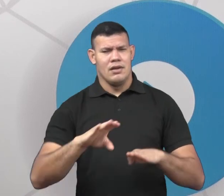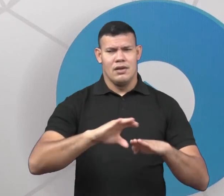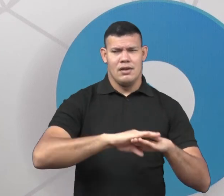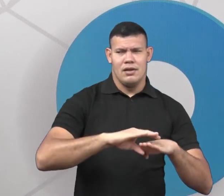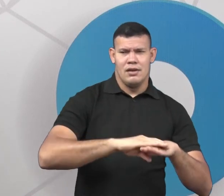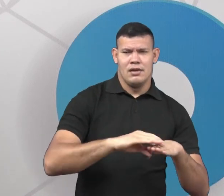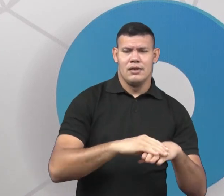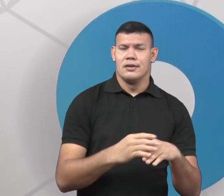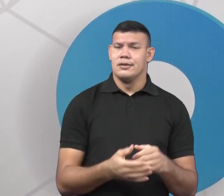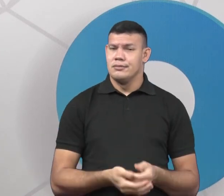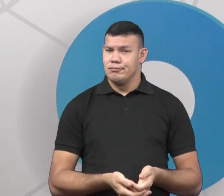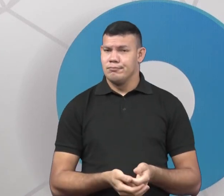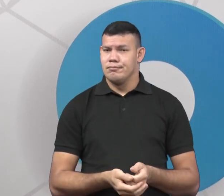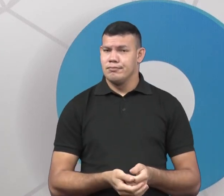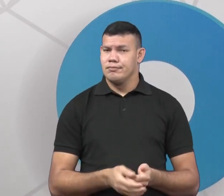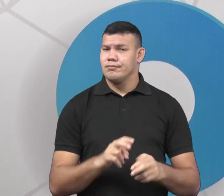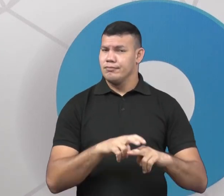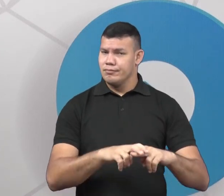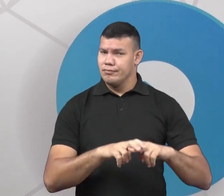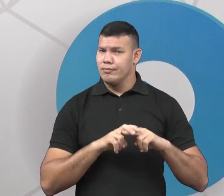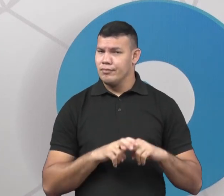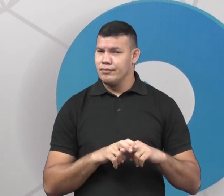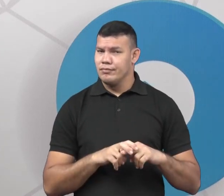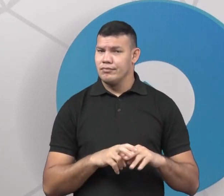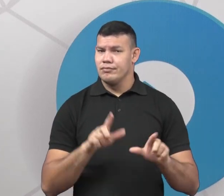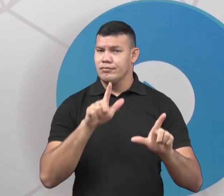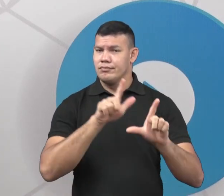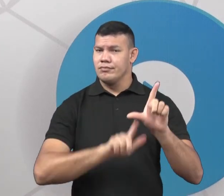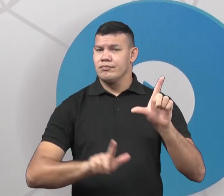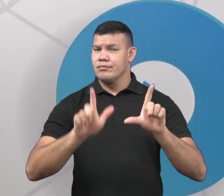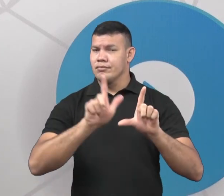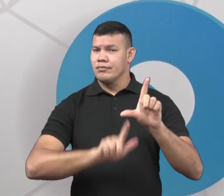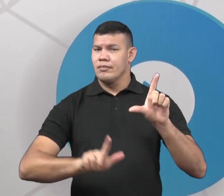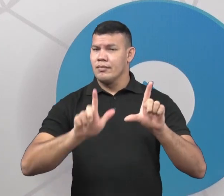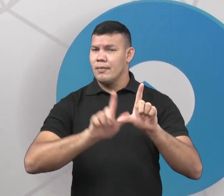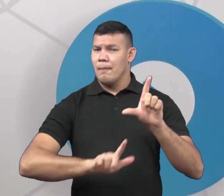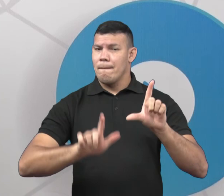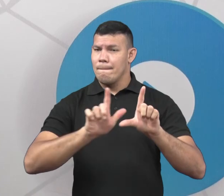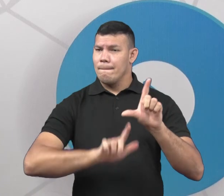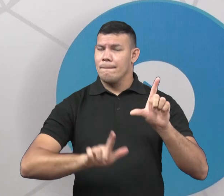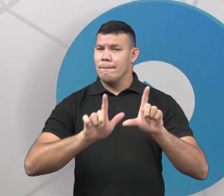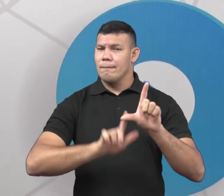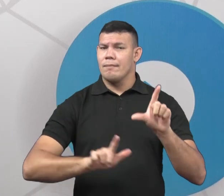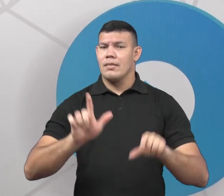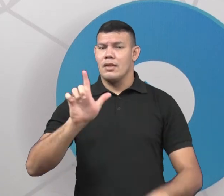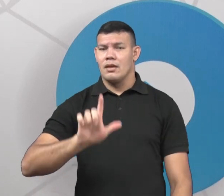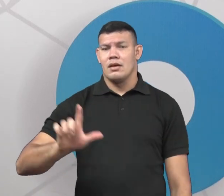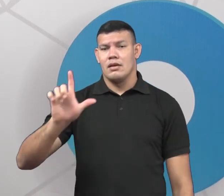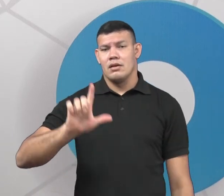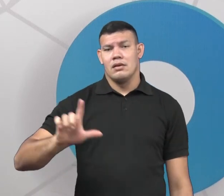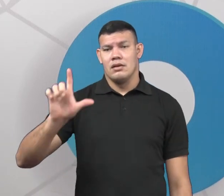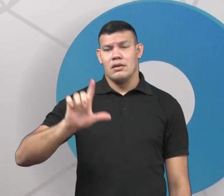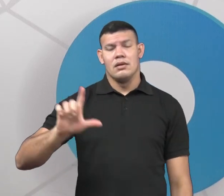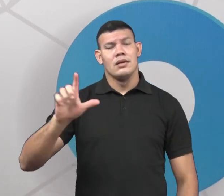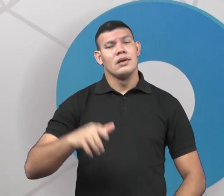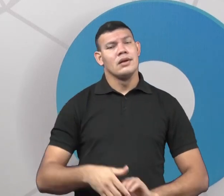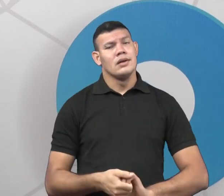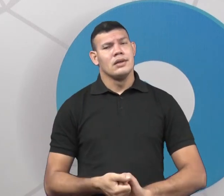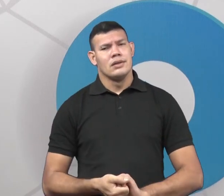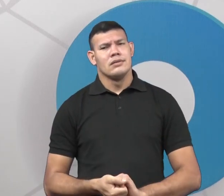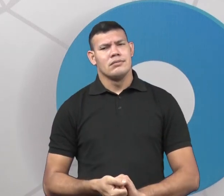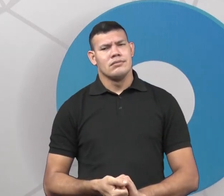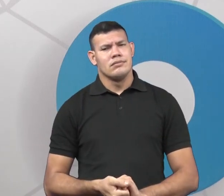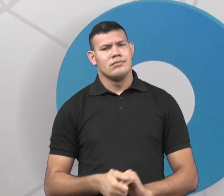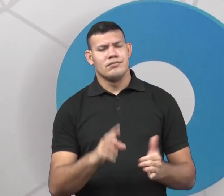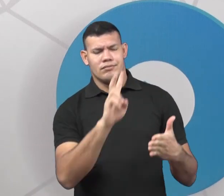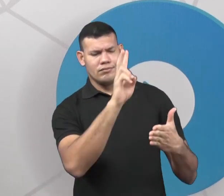Porém, estamos diante de um texto literário que tem liberdade poética para tal. O leitor sabe que está diante